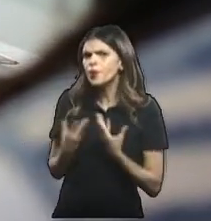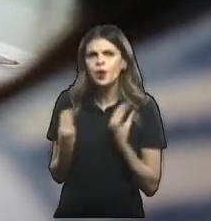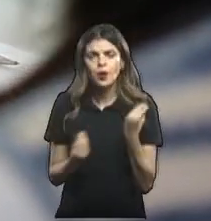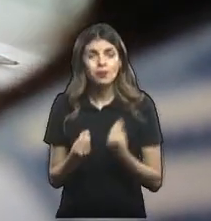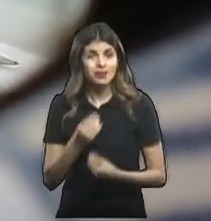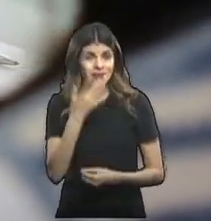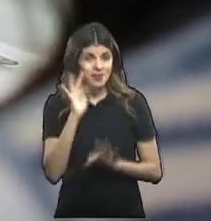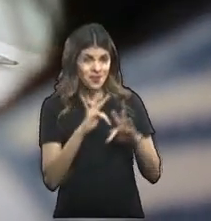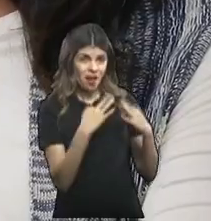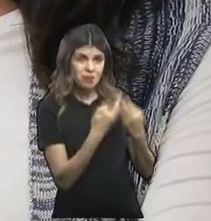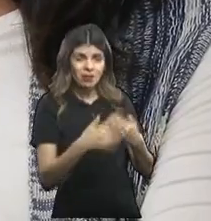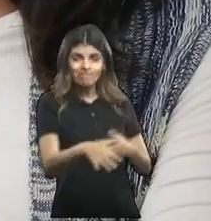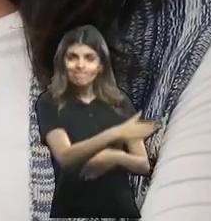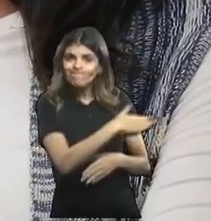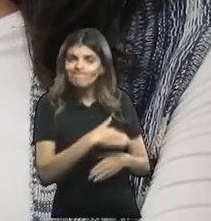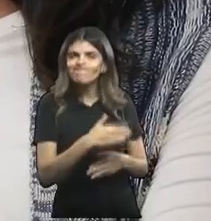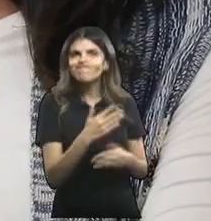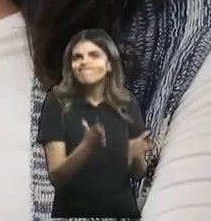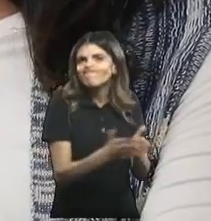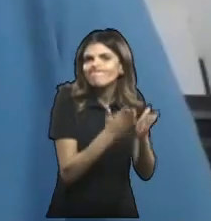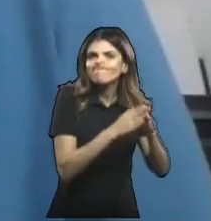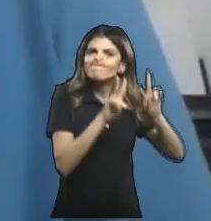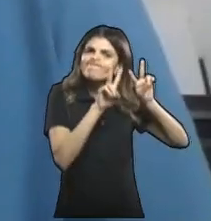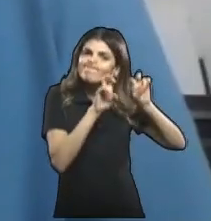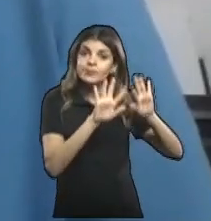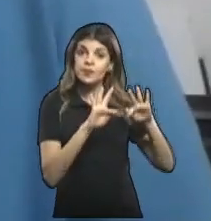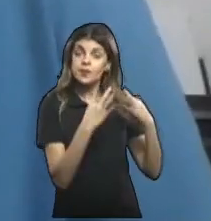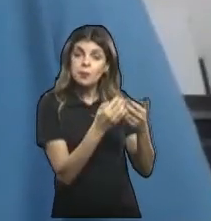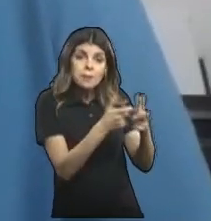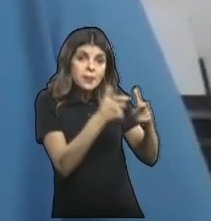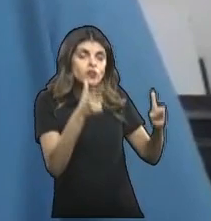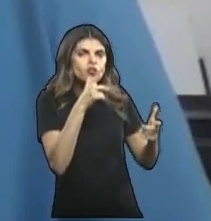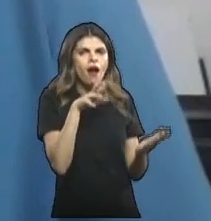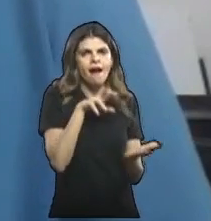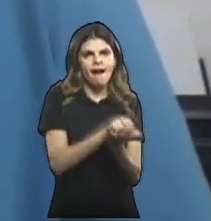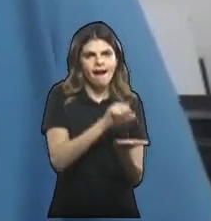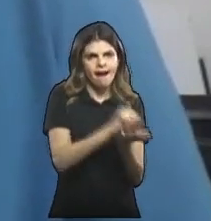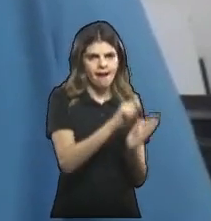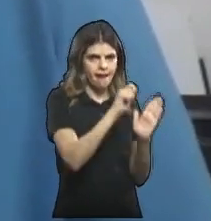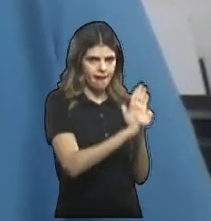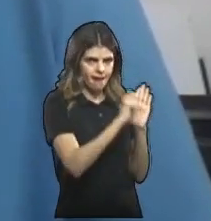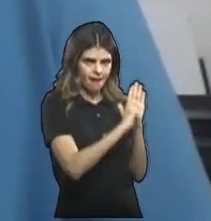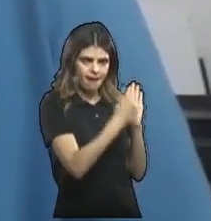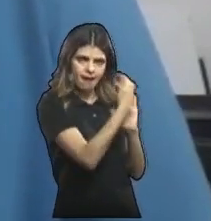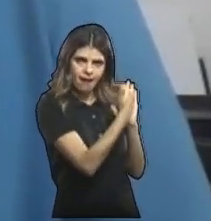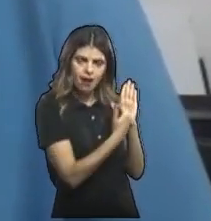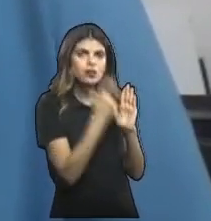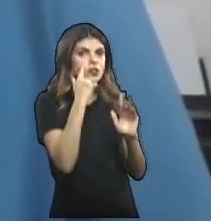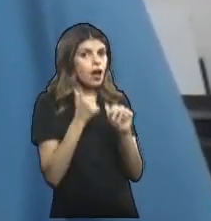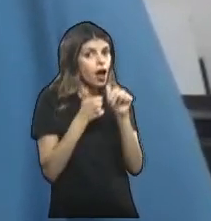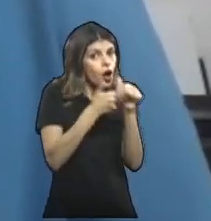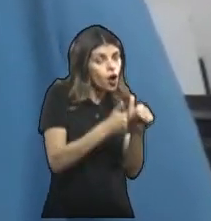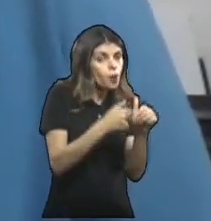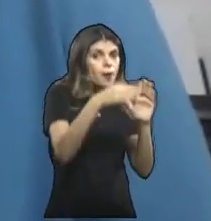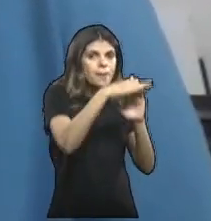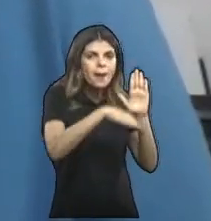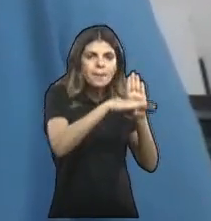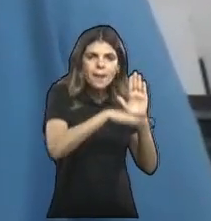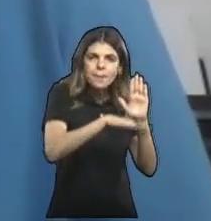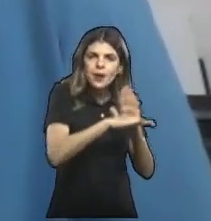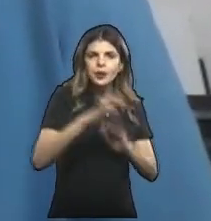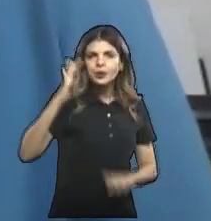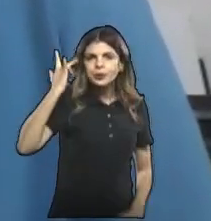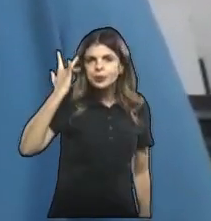muito vulneráveis, né? Nós temos todas essas famílias cadastradas, acompanhamos essas famílias no seu dia a